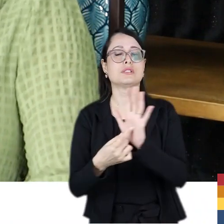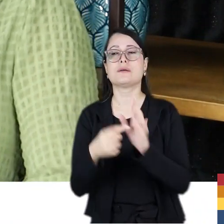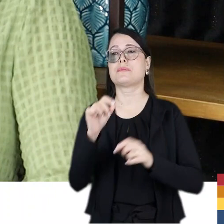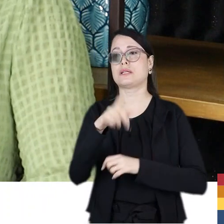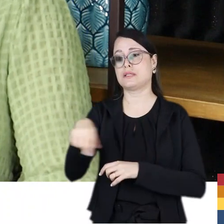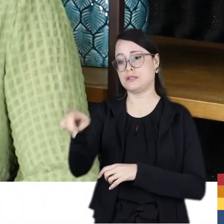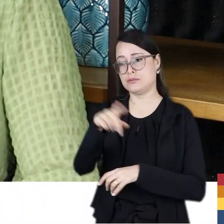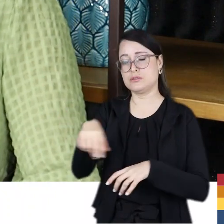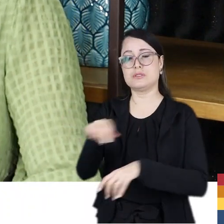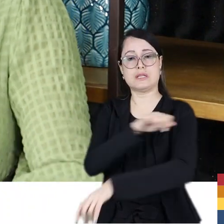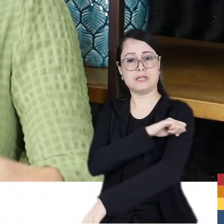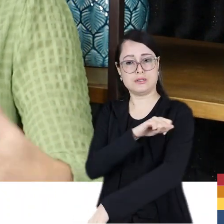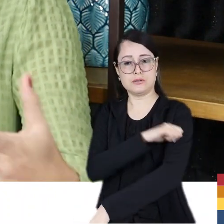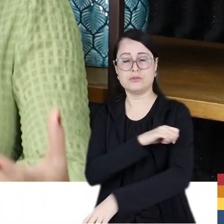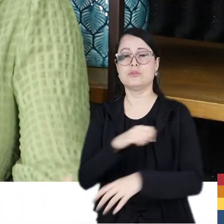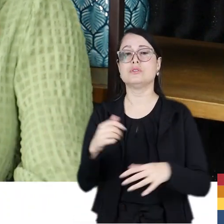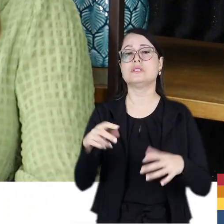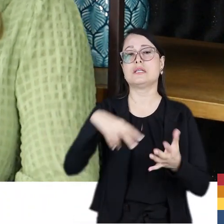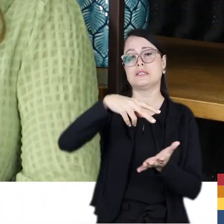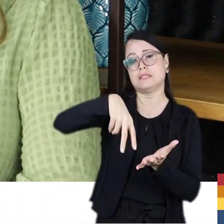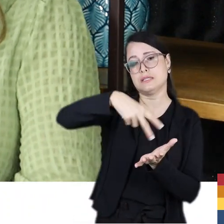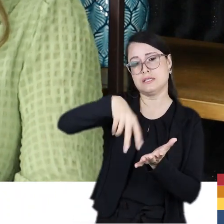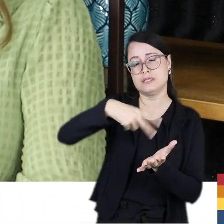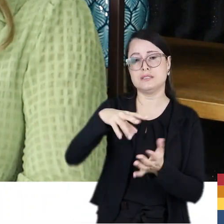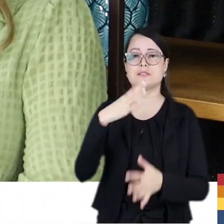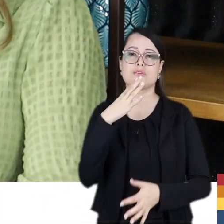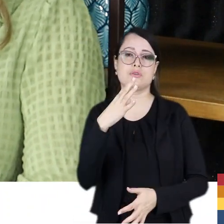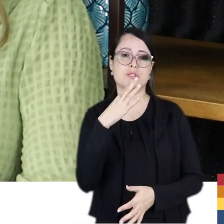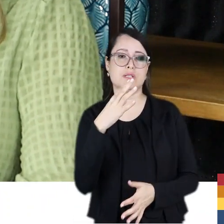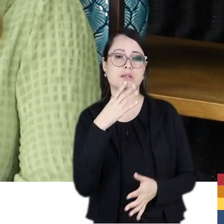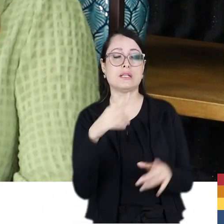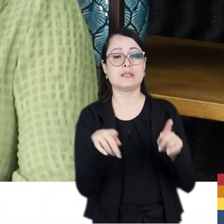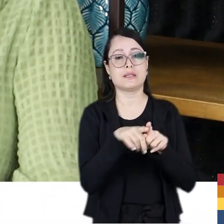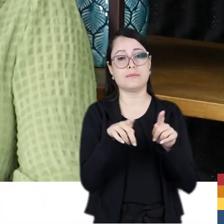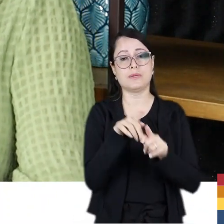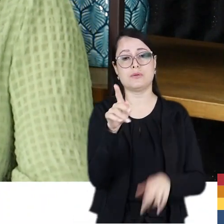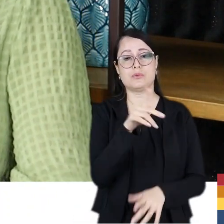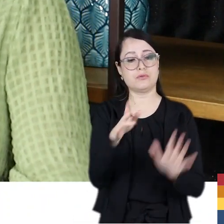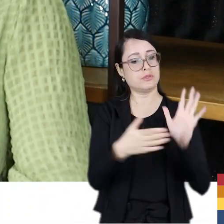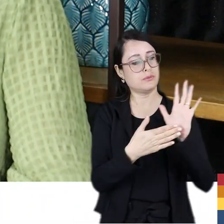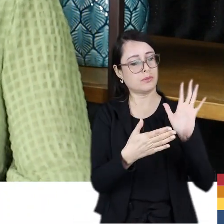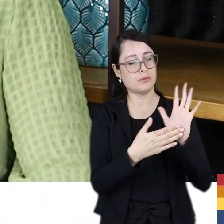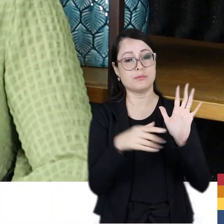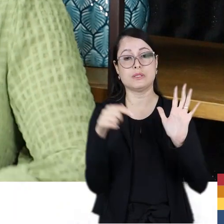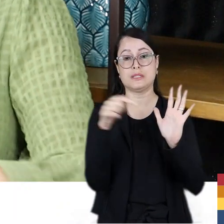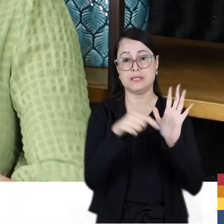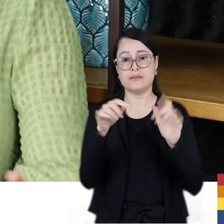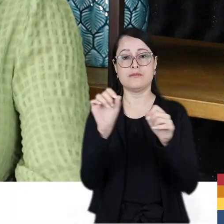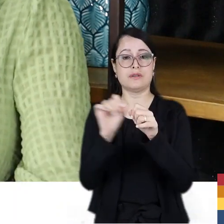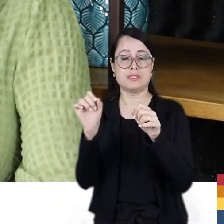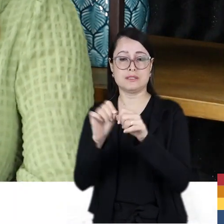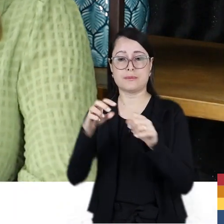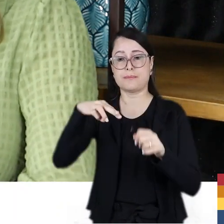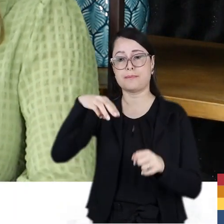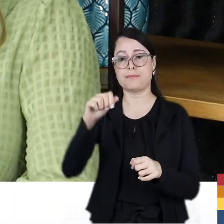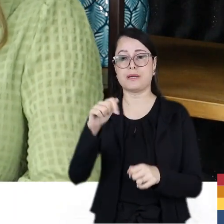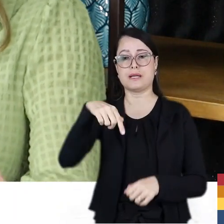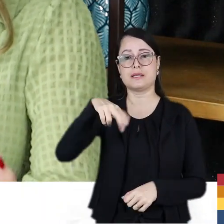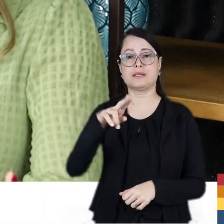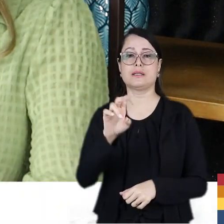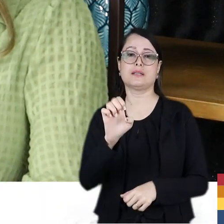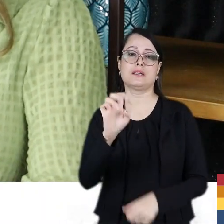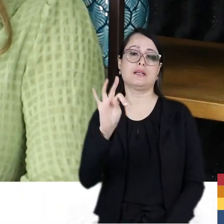conhecimentos a partir disso, ou quando o professor propõe que eles construam uma maquete, né? Ou que elaborem